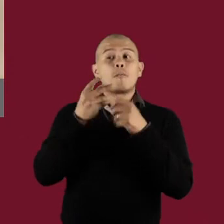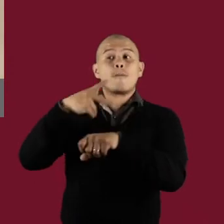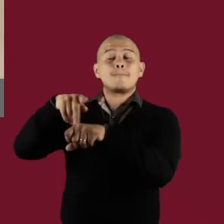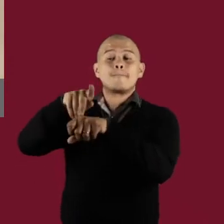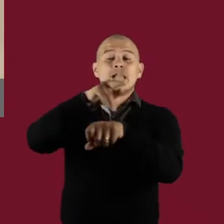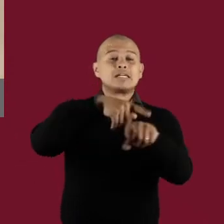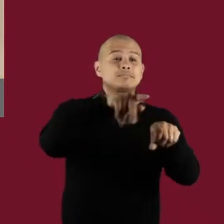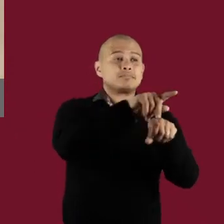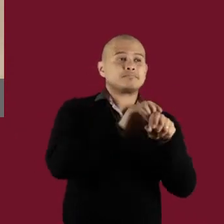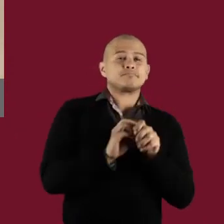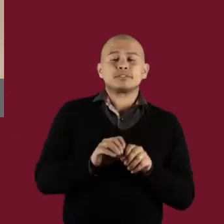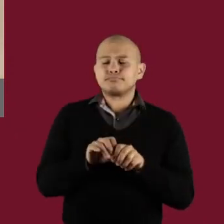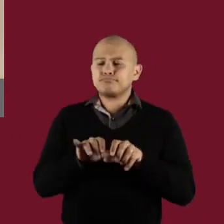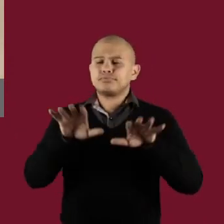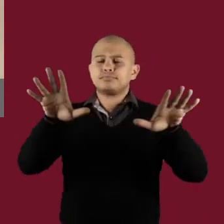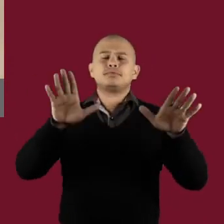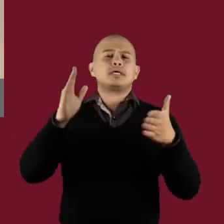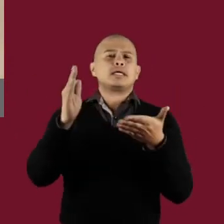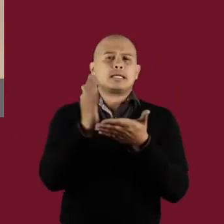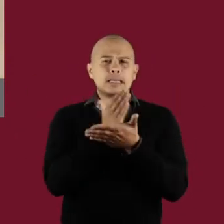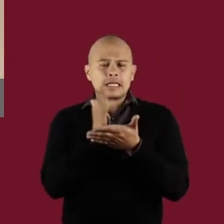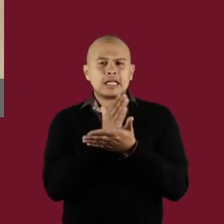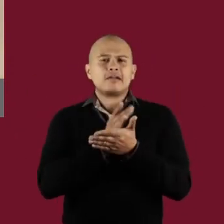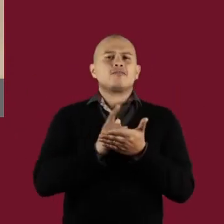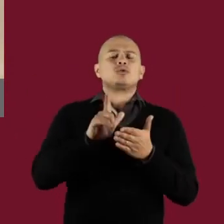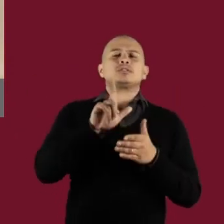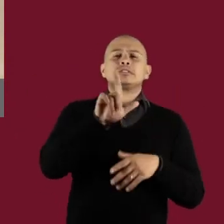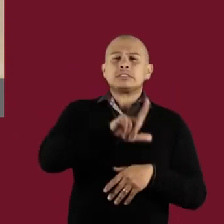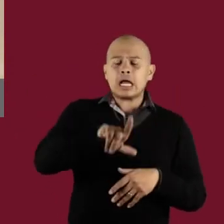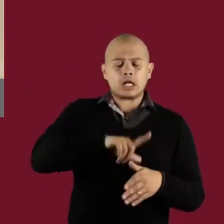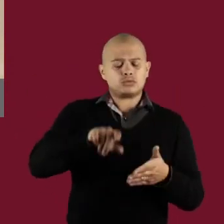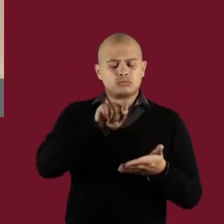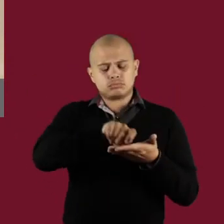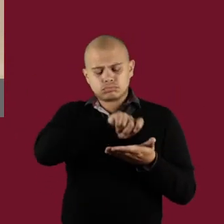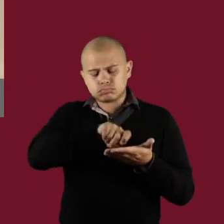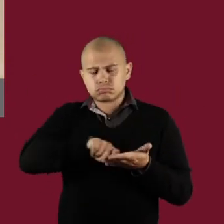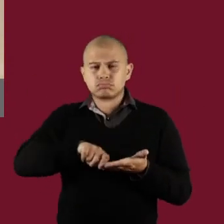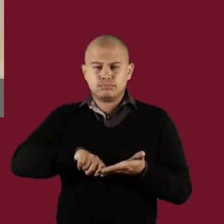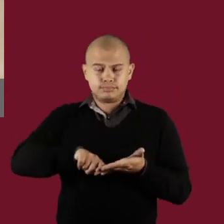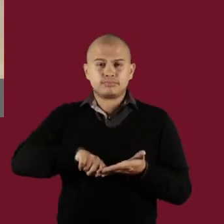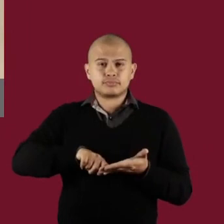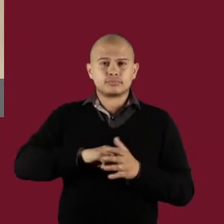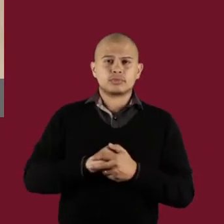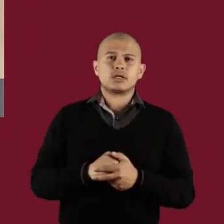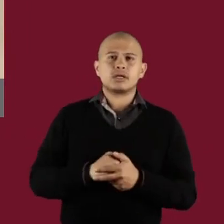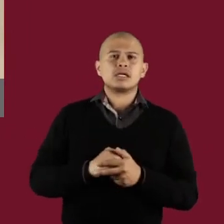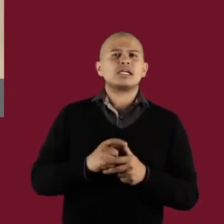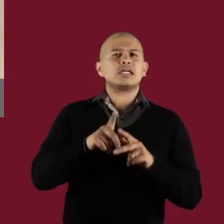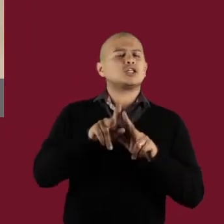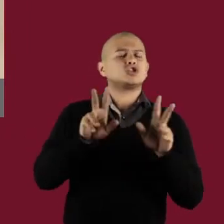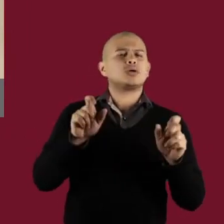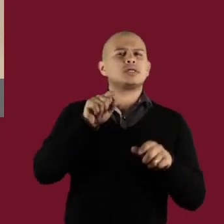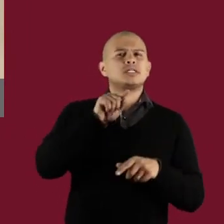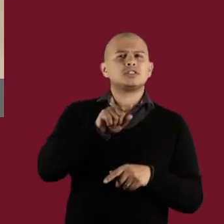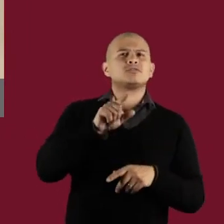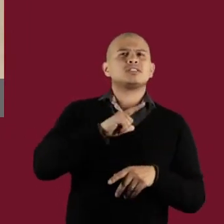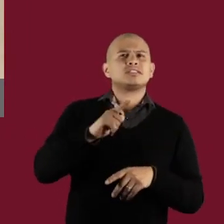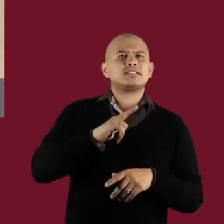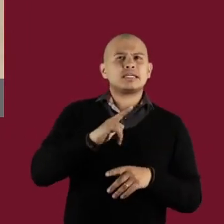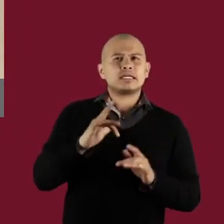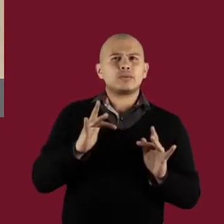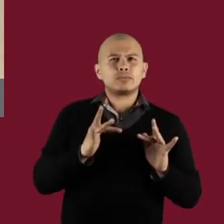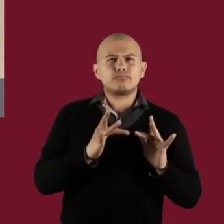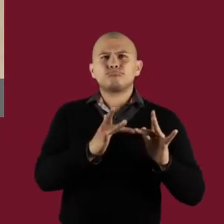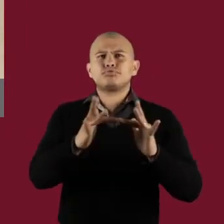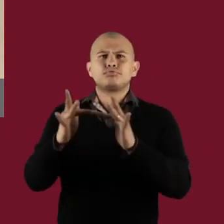lusófonos. E eu fico pensando, sobretudo, nesse público da diáspora, né, que vocês têm contato, é parte do